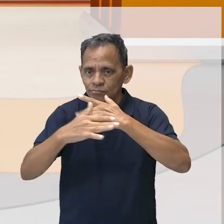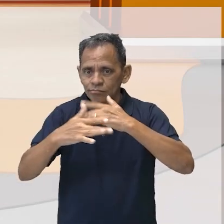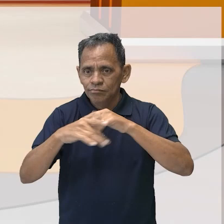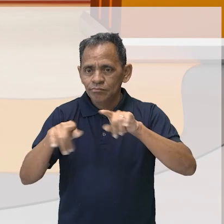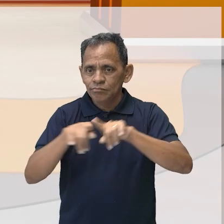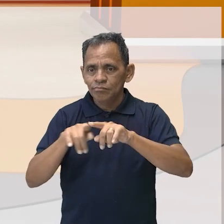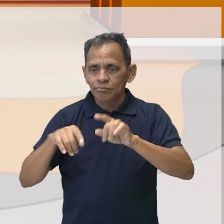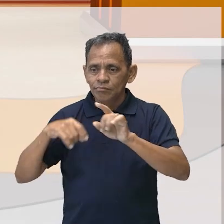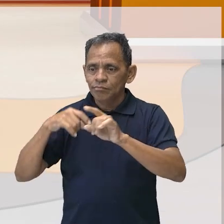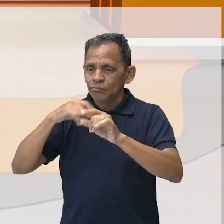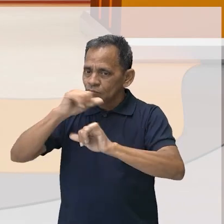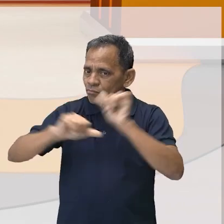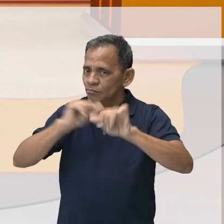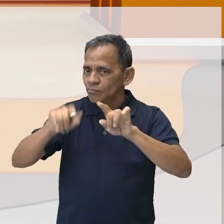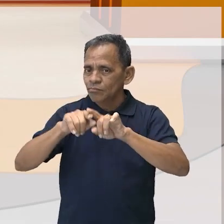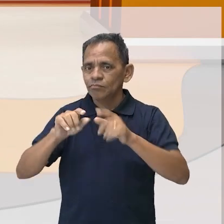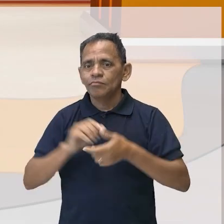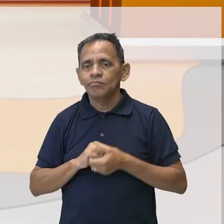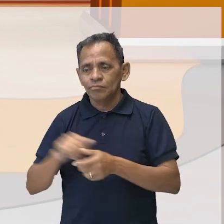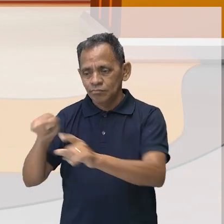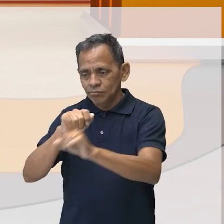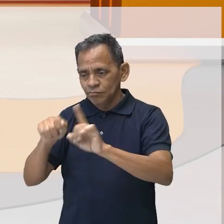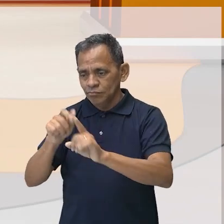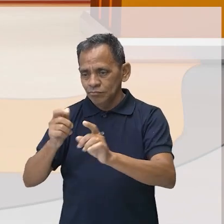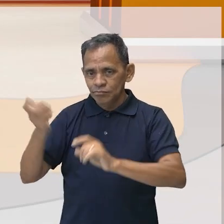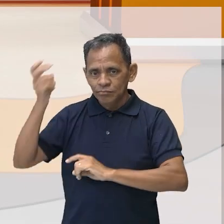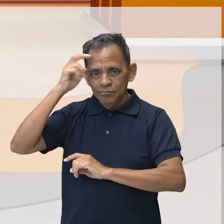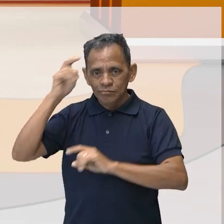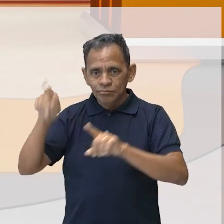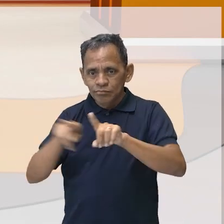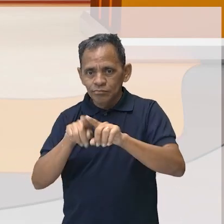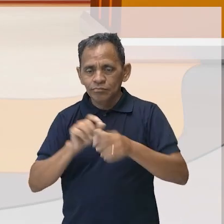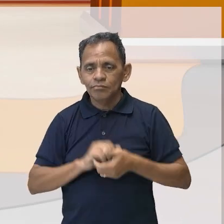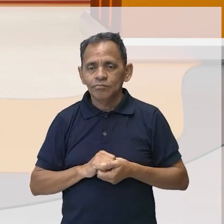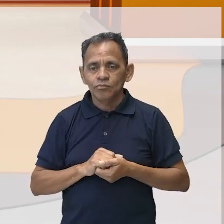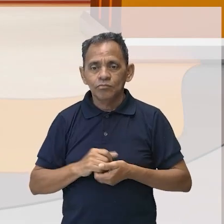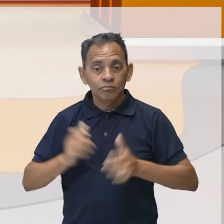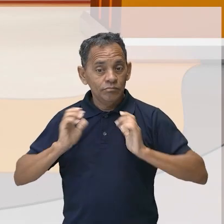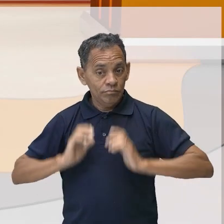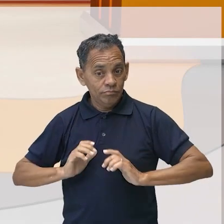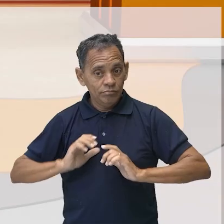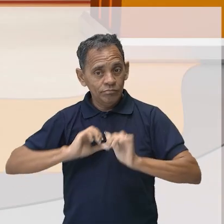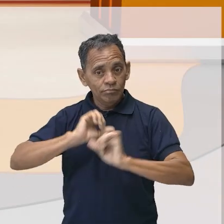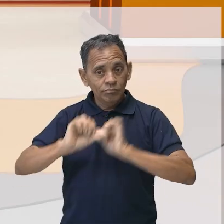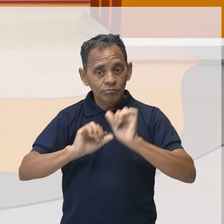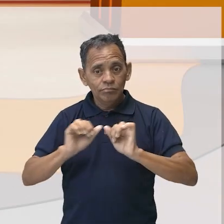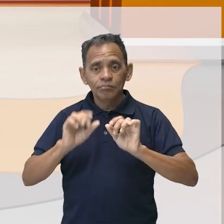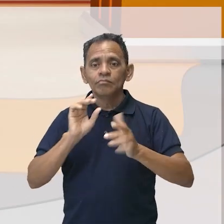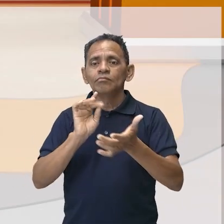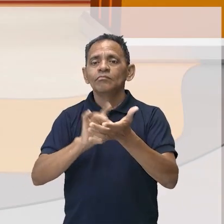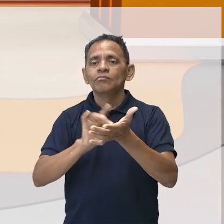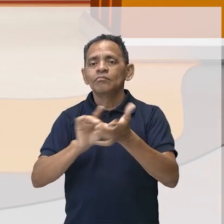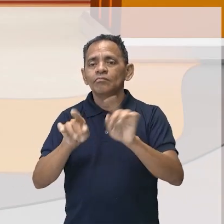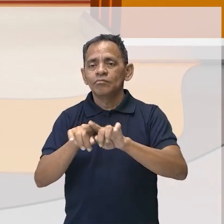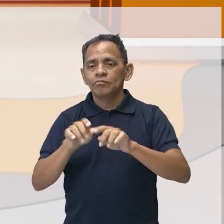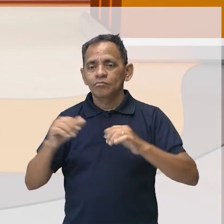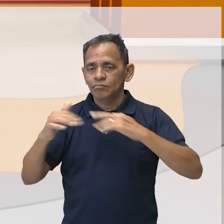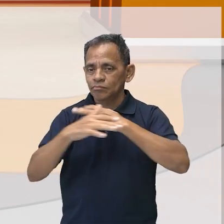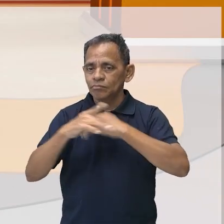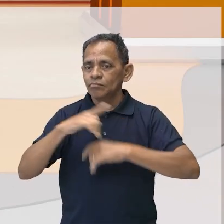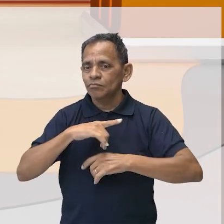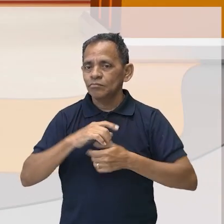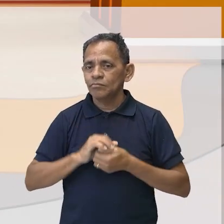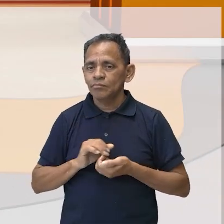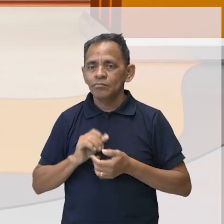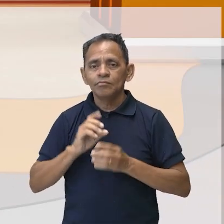transformação sociocultural, né? O comportamento das pessoas mudou muito, porque a gente se tornou predominantemente urbano, né? Na cidade, a gente tem uma